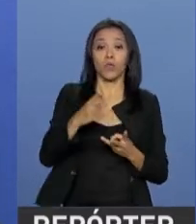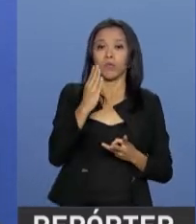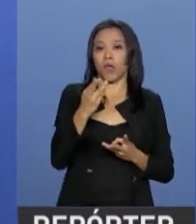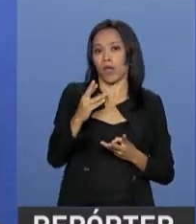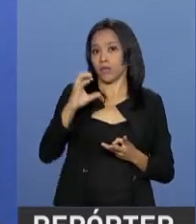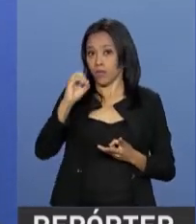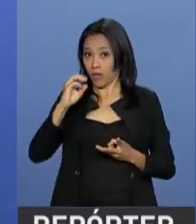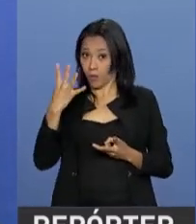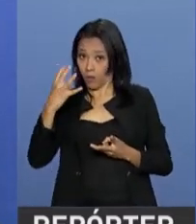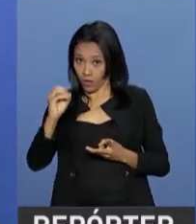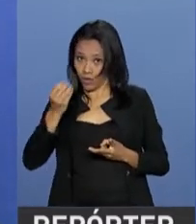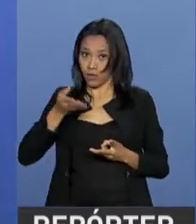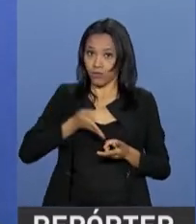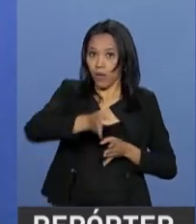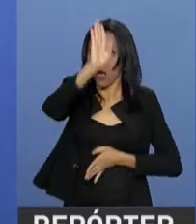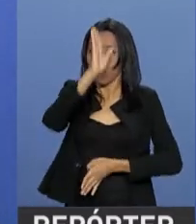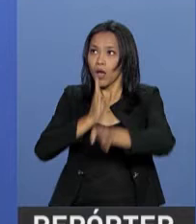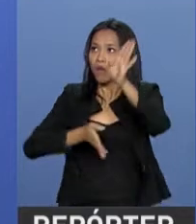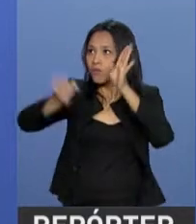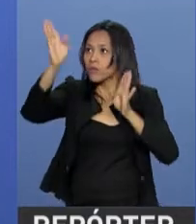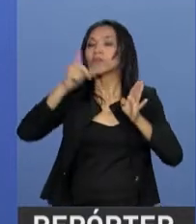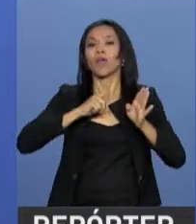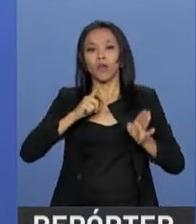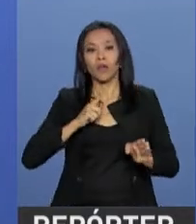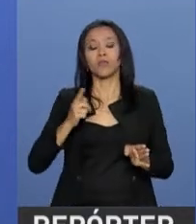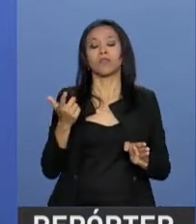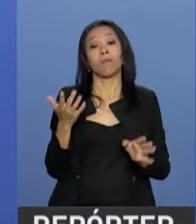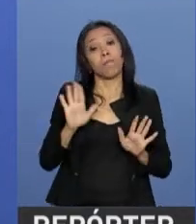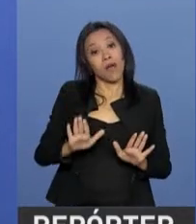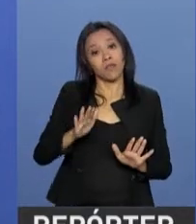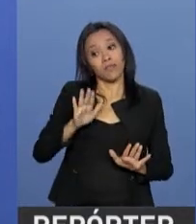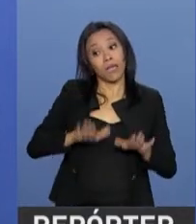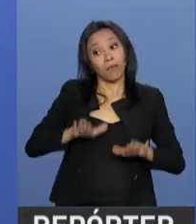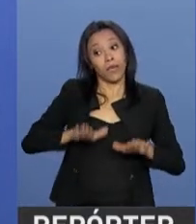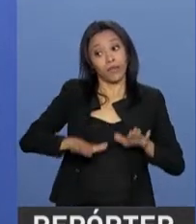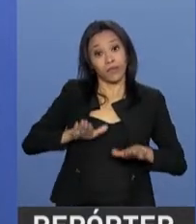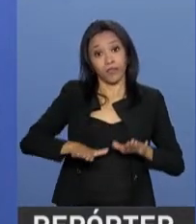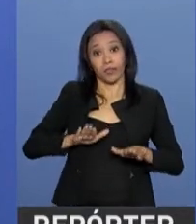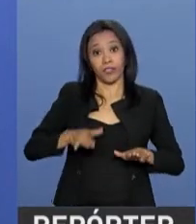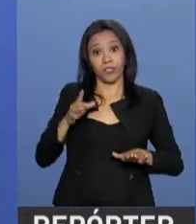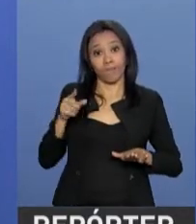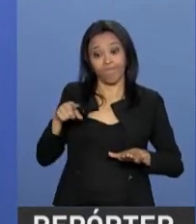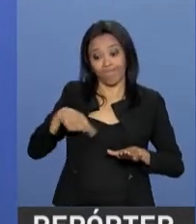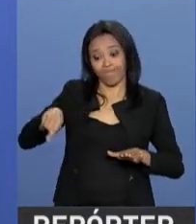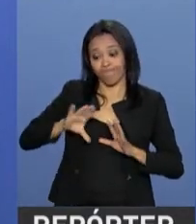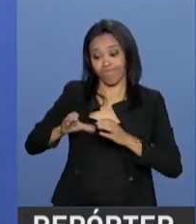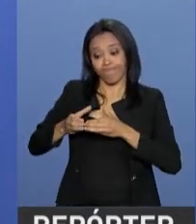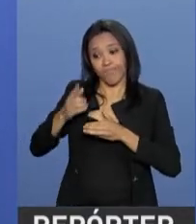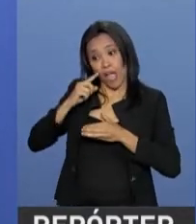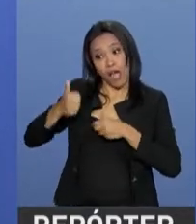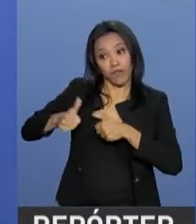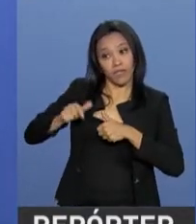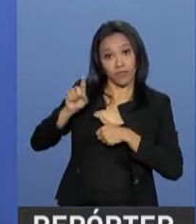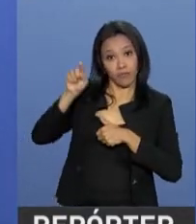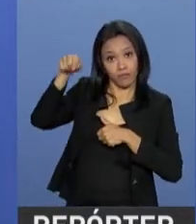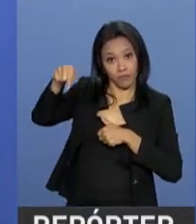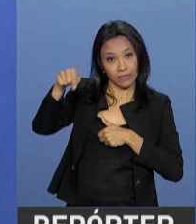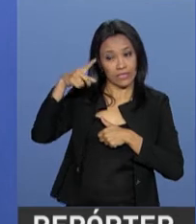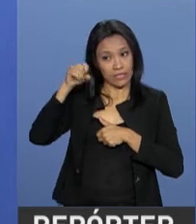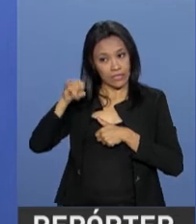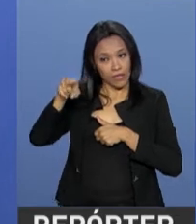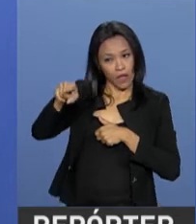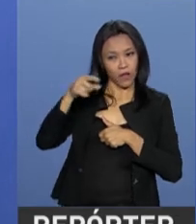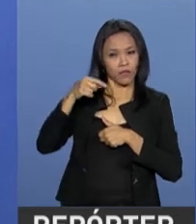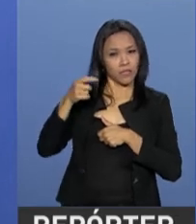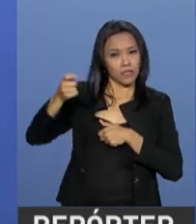isso para a requalificação depende da avaliação das agências para poder identificar se elas vão está